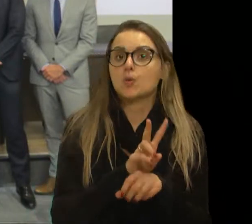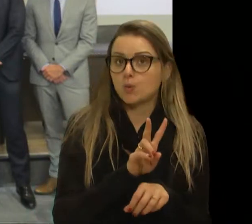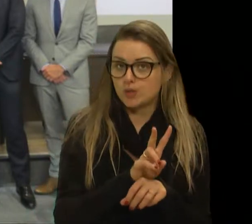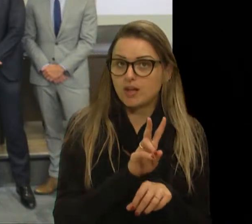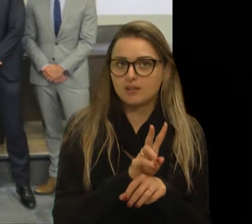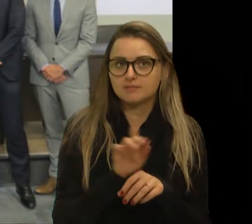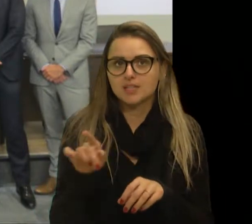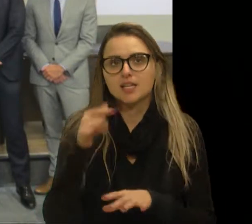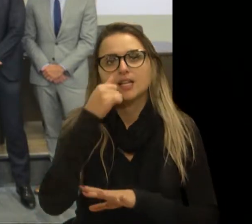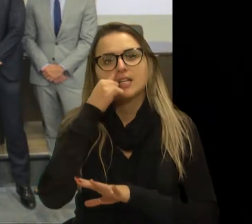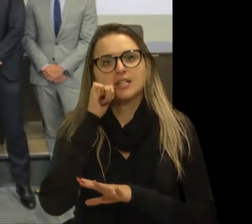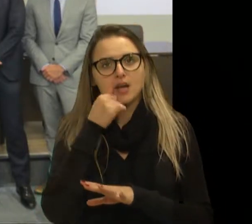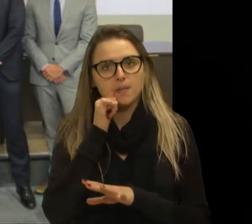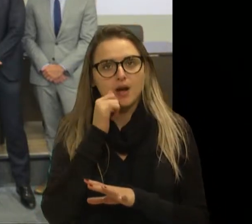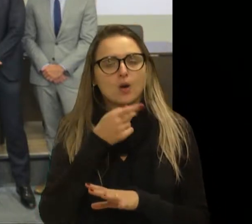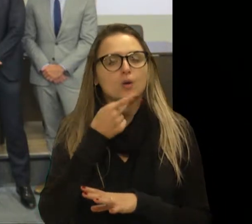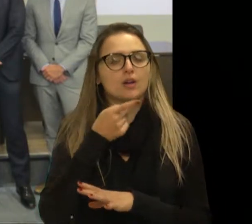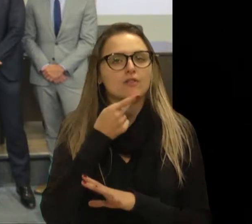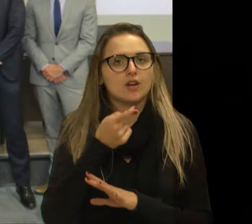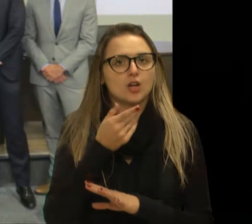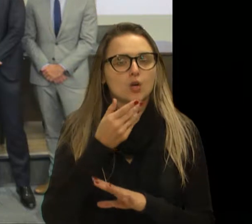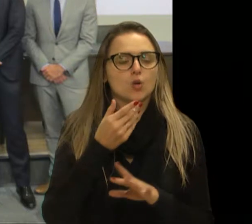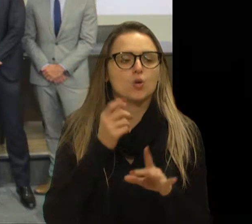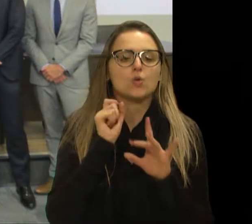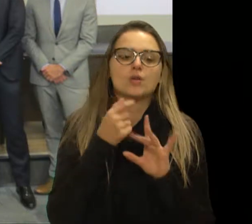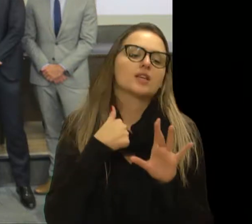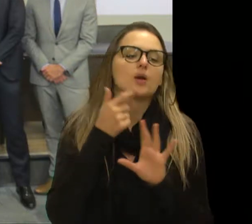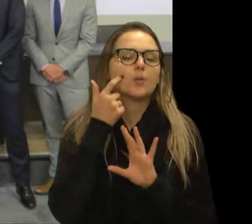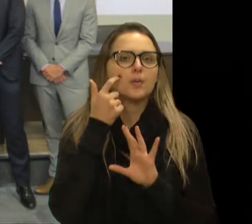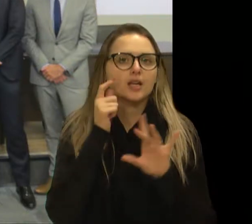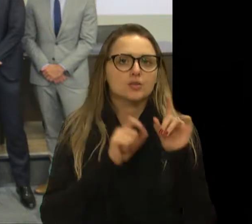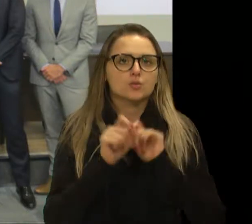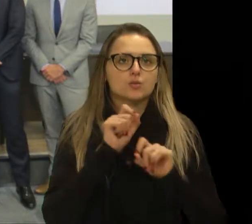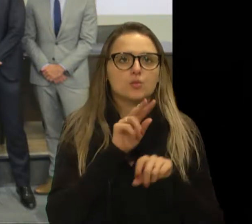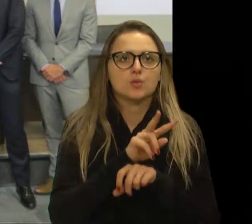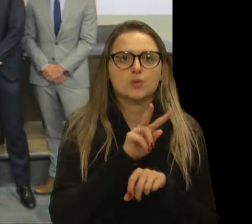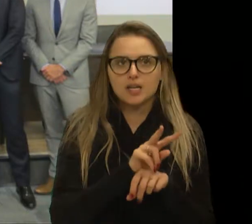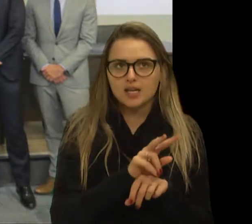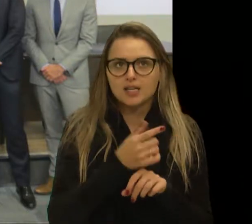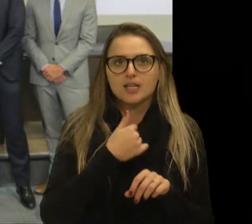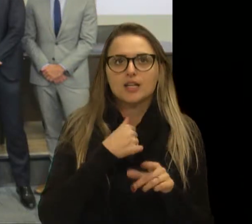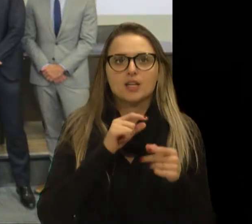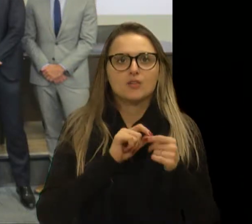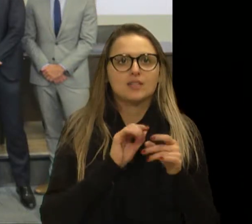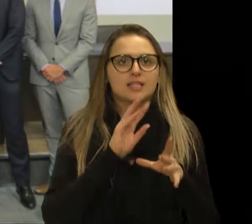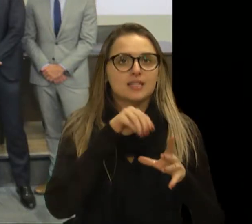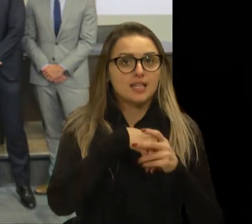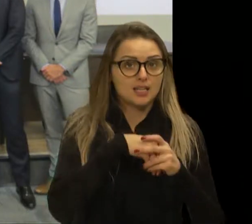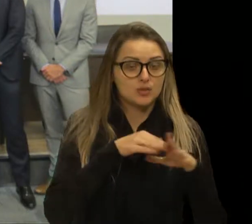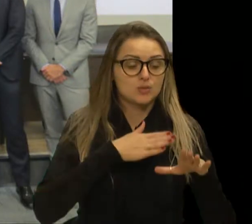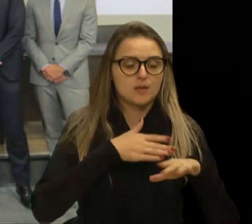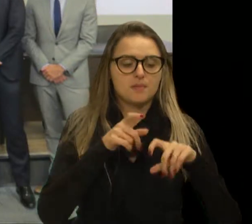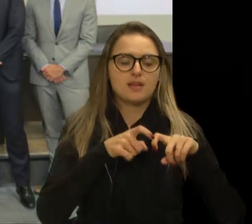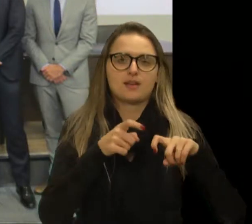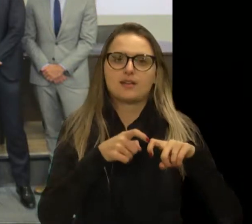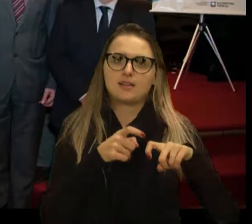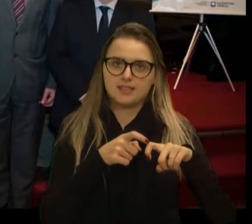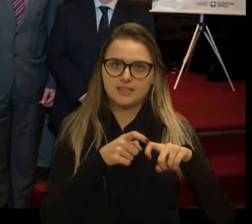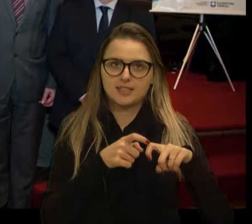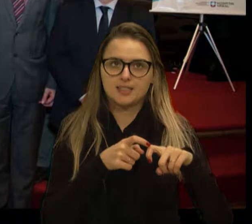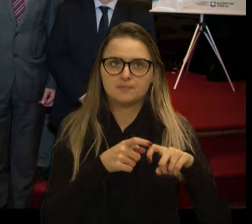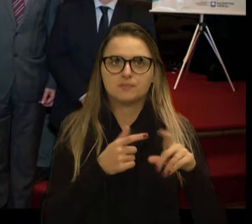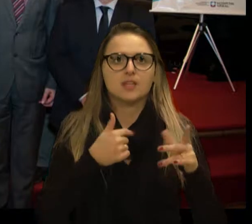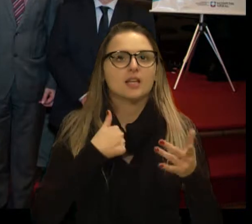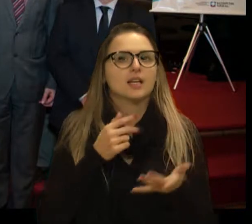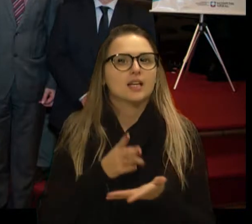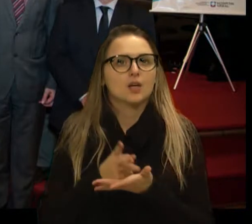já descreveu muito bem o que eu penso a respeito do cuidar. Isso a gente fazia no espaço do consultório. A gente sempre quis